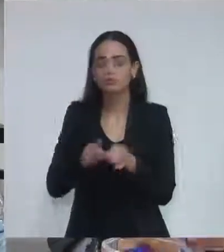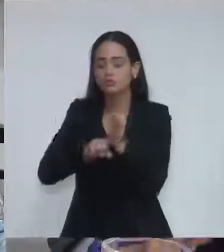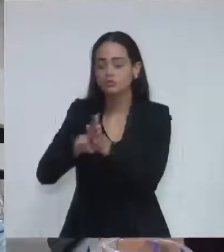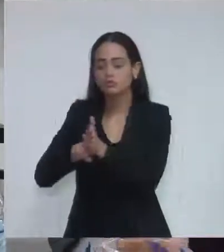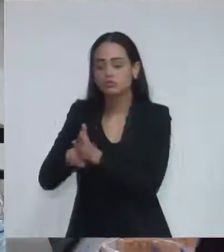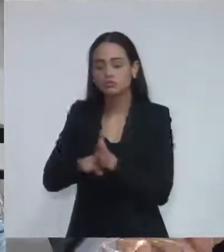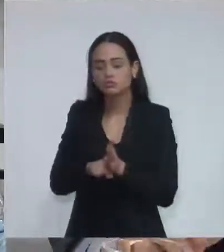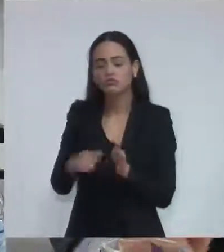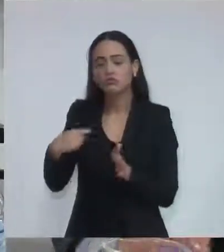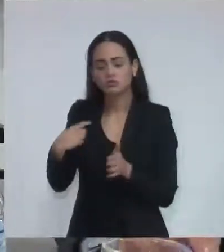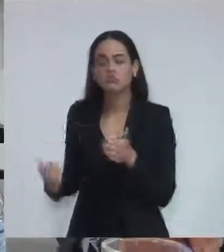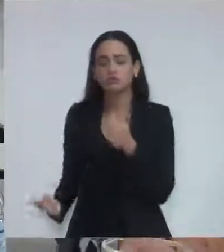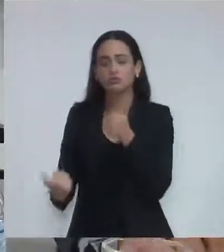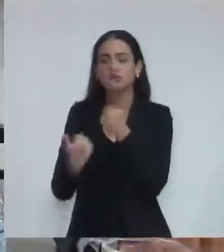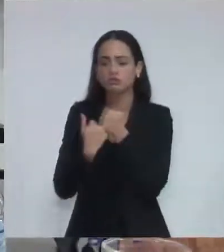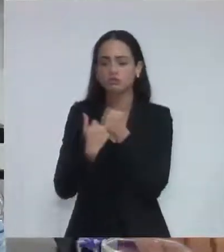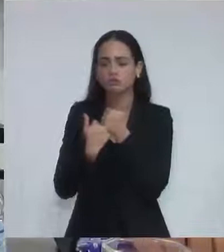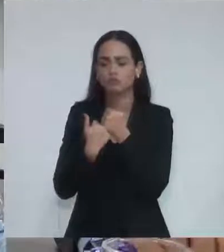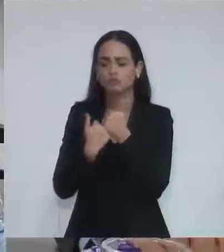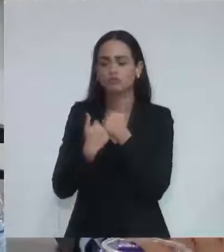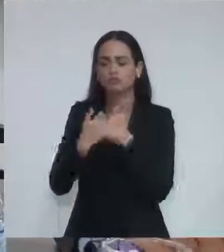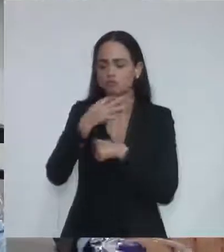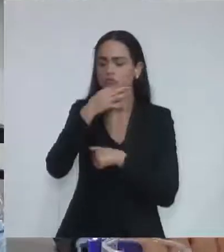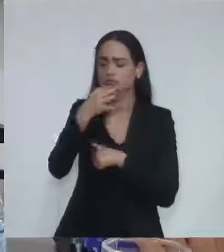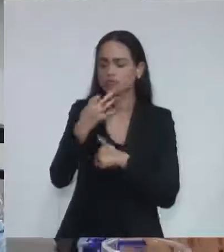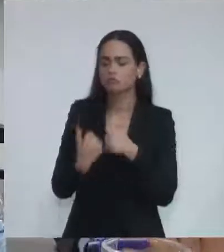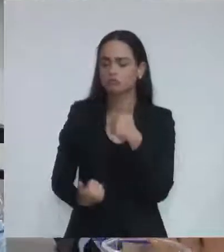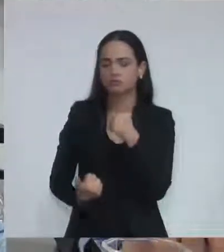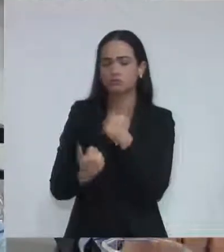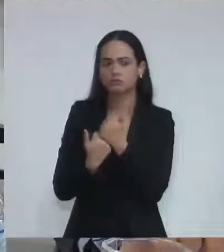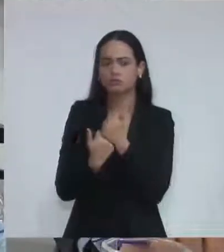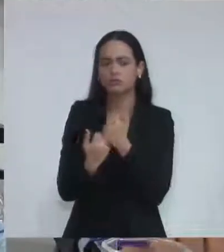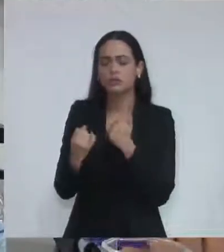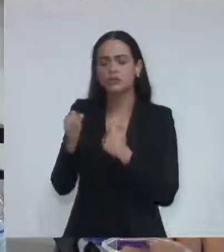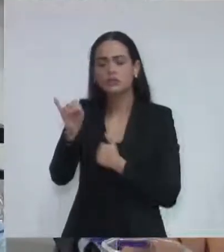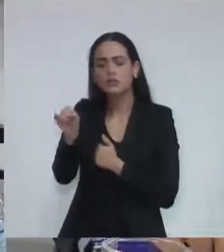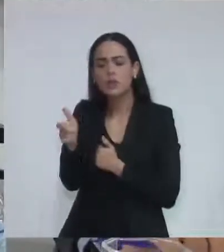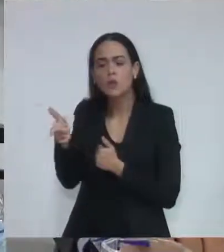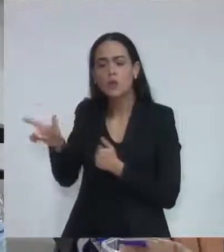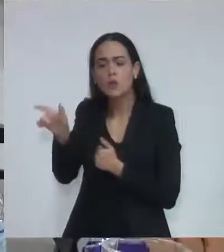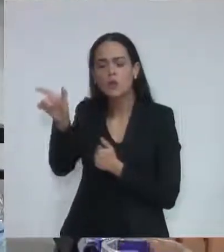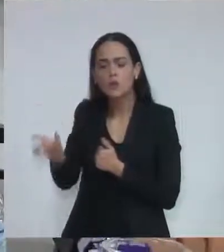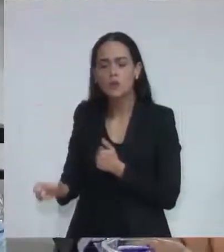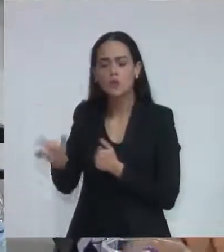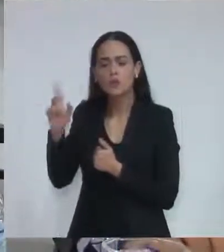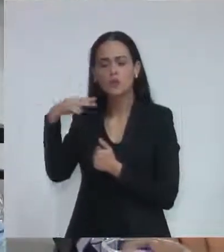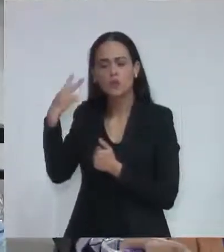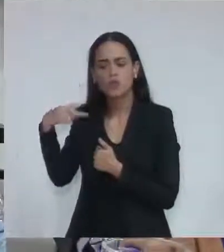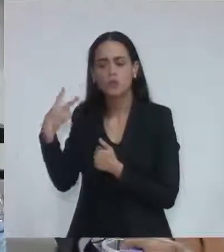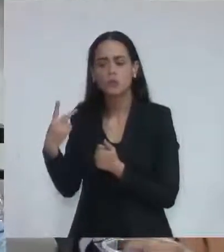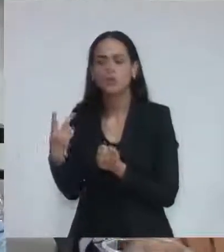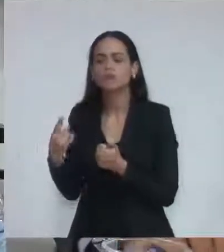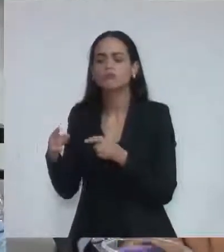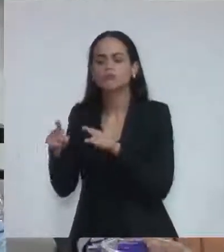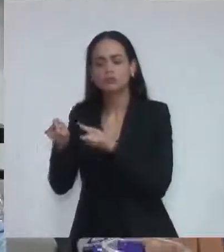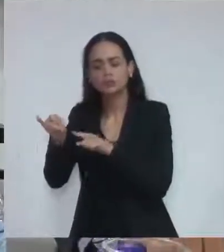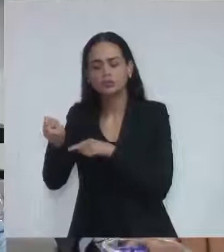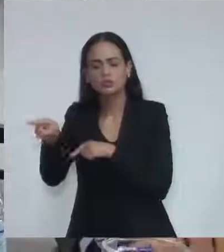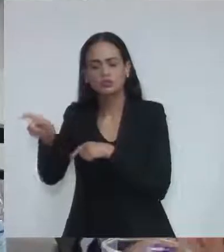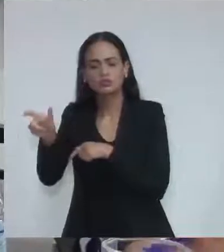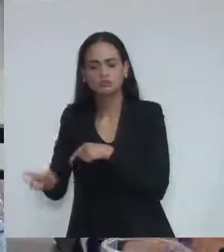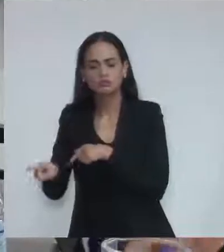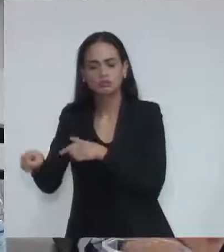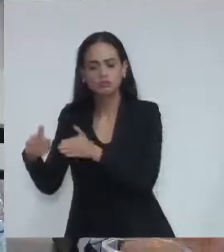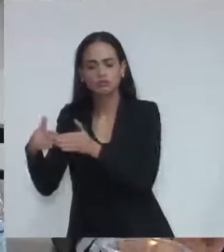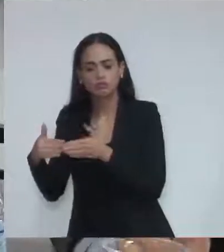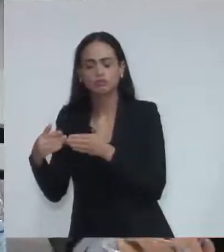aqui até o fim. Pode ser do meu principal adversário que esteja fazendo um requerimento. Senão nós vamos diminuir o poder